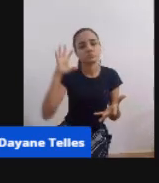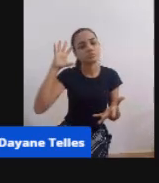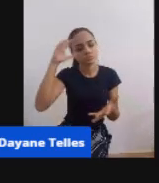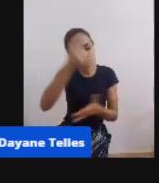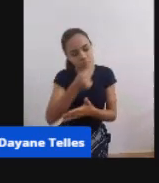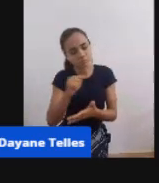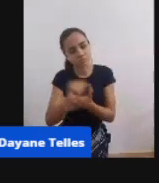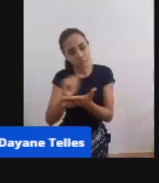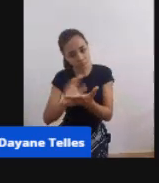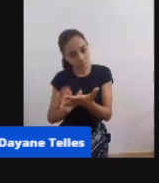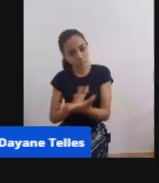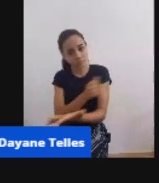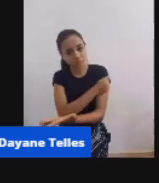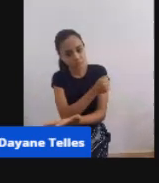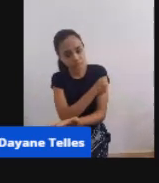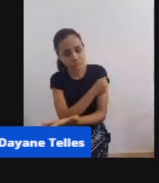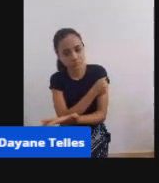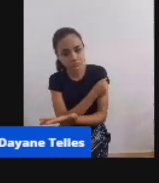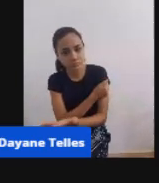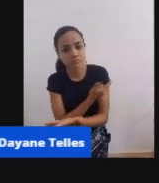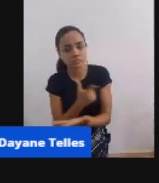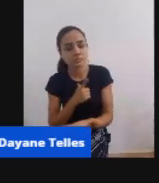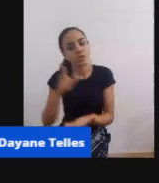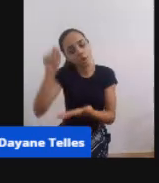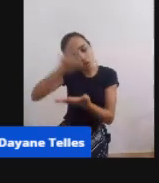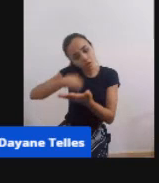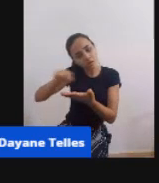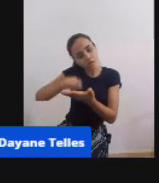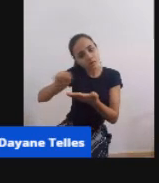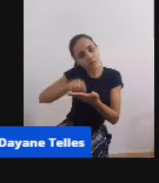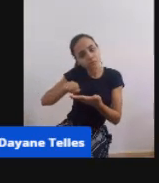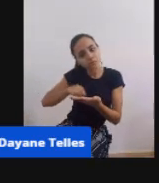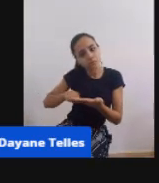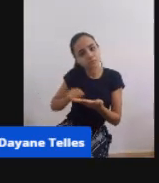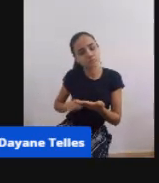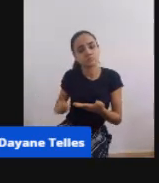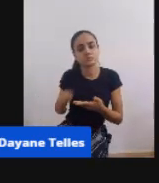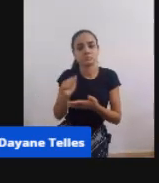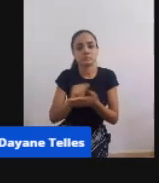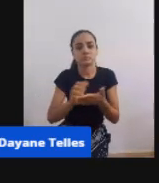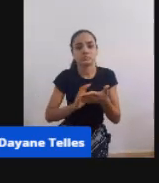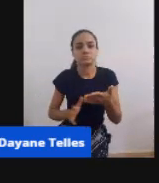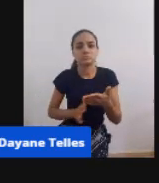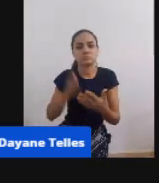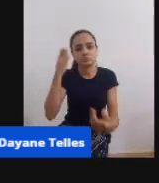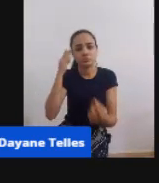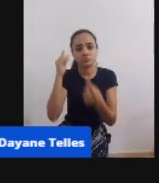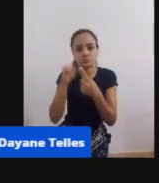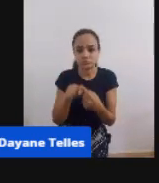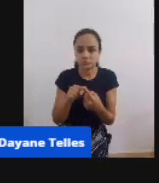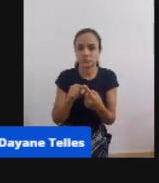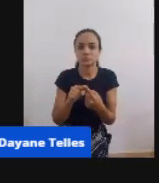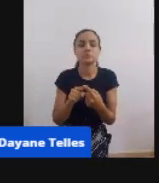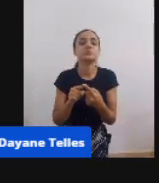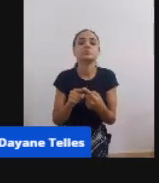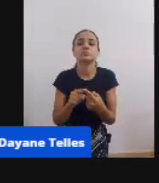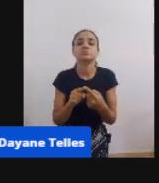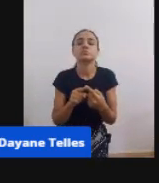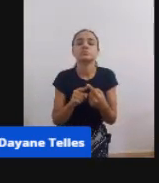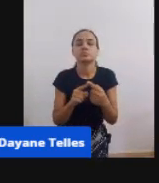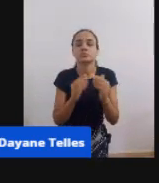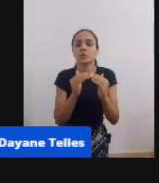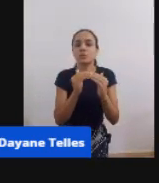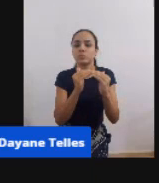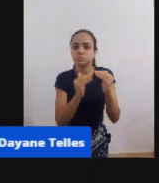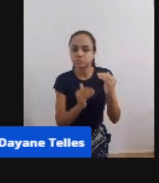será realizada a correção das atividades, objetivando minimizar possíveis incompreensões em